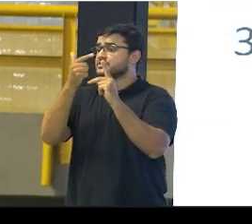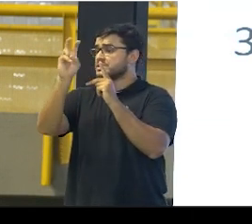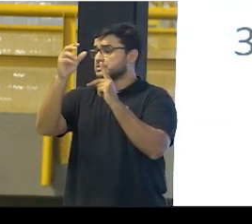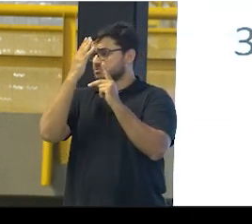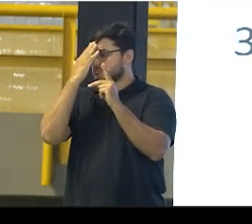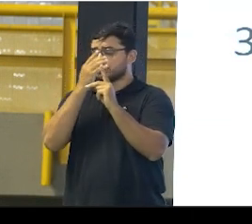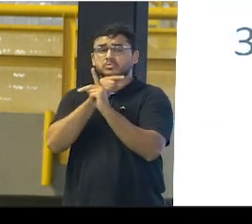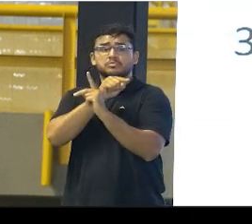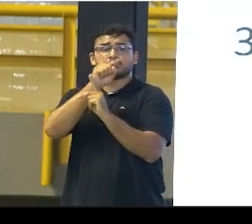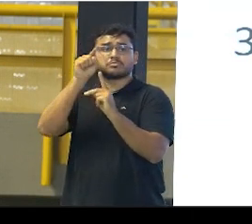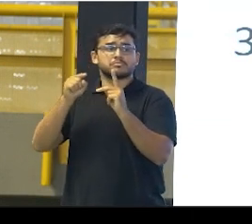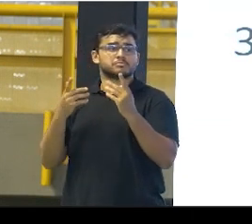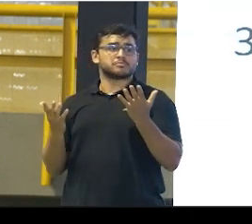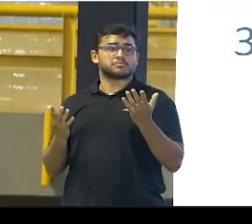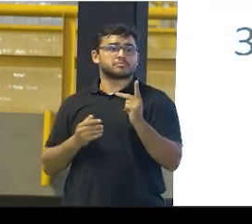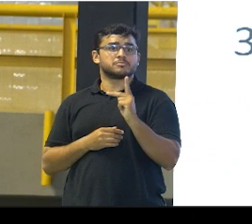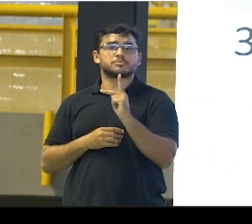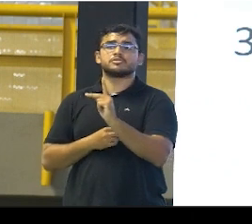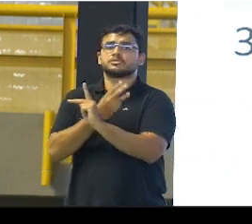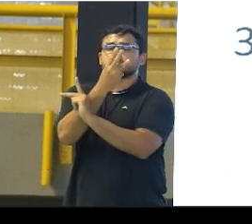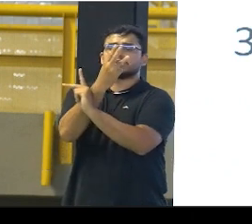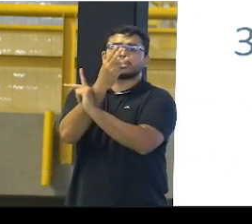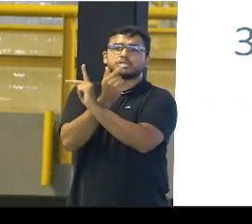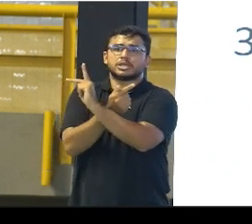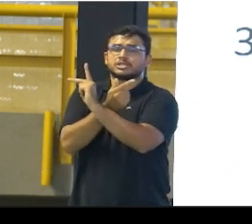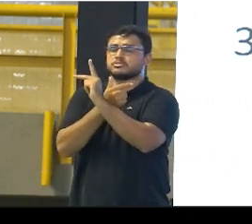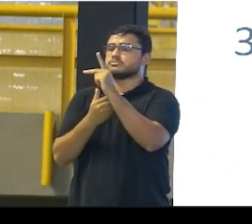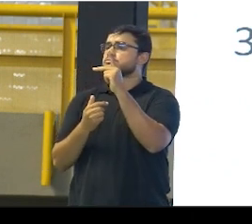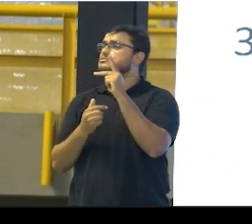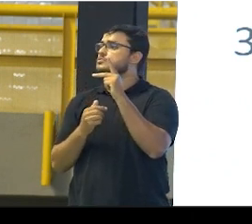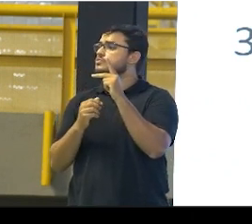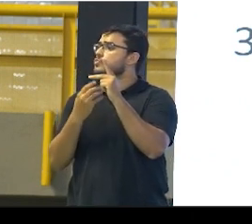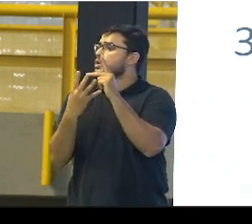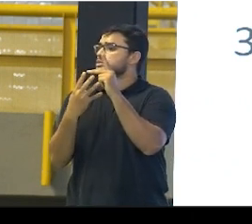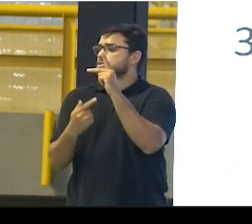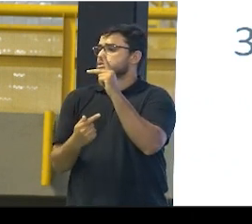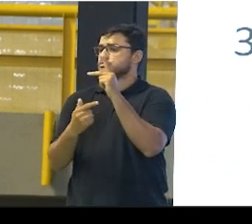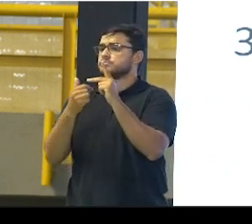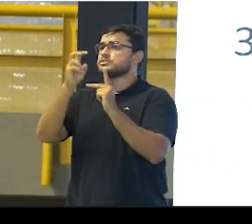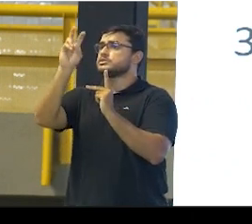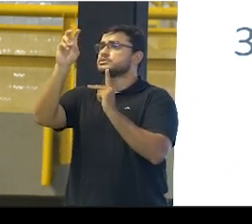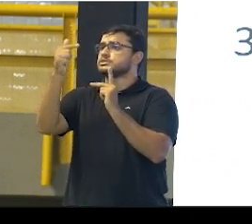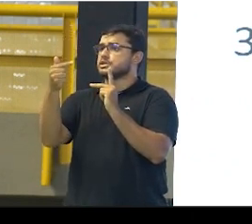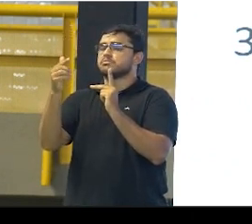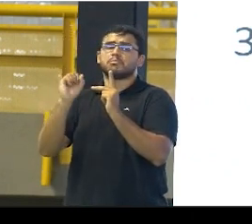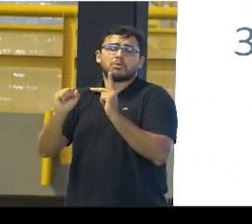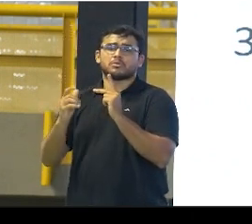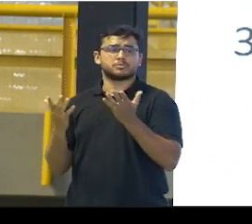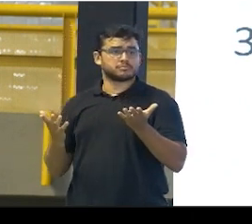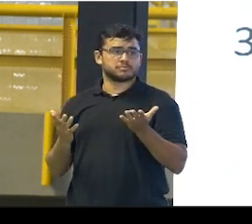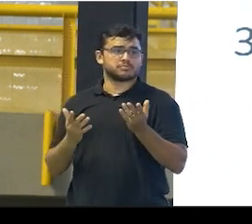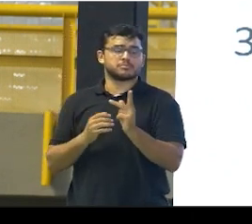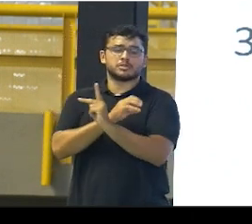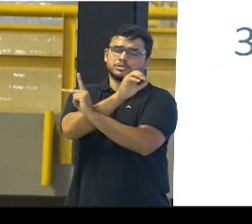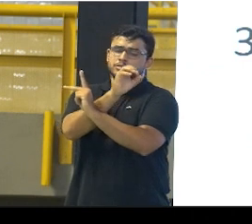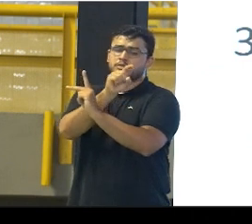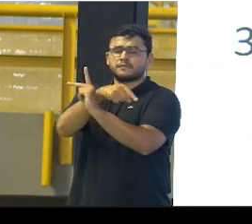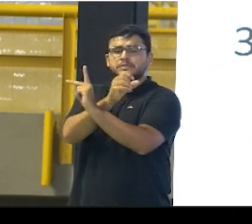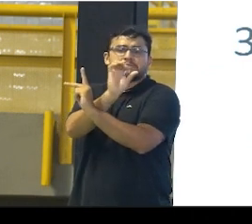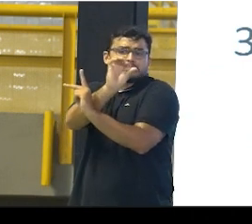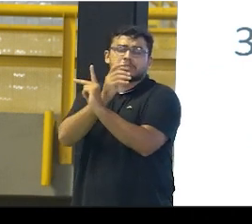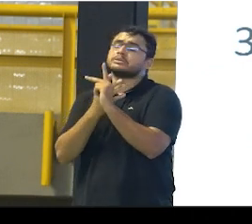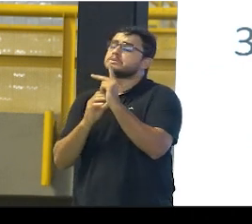30, 40, 50. Vezes 5, 15, 20, 25. Pode ser